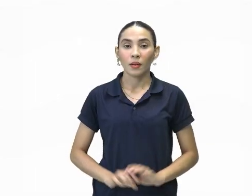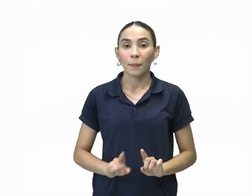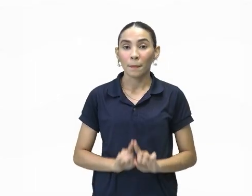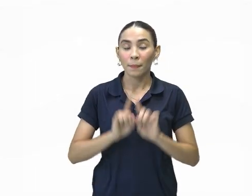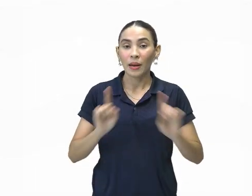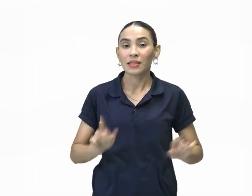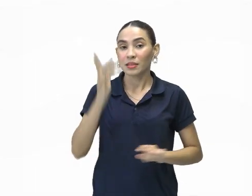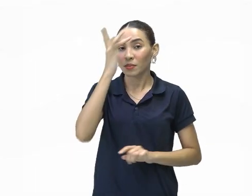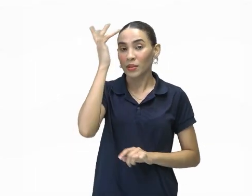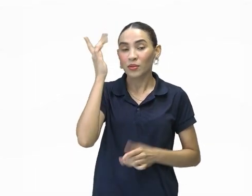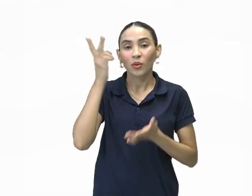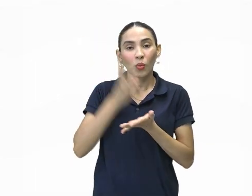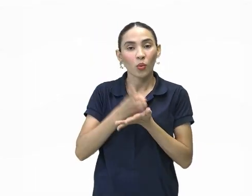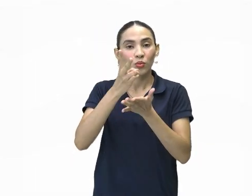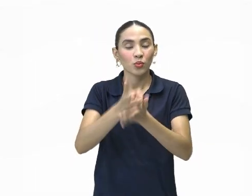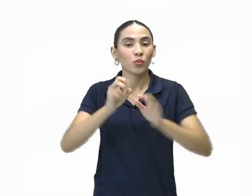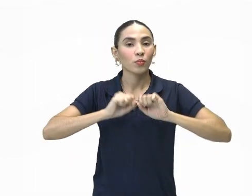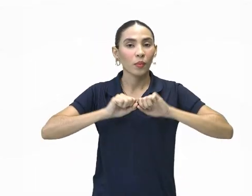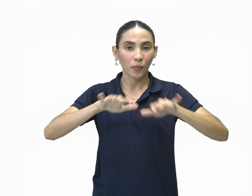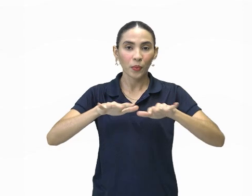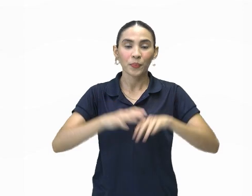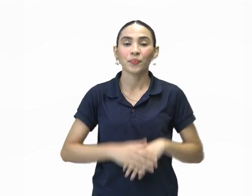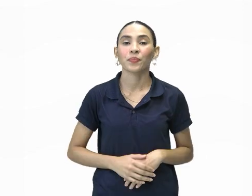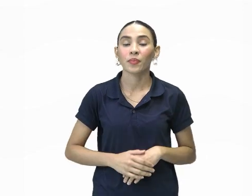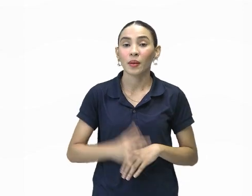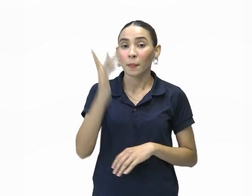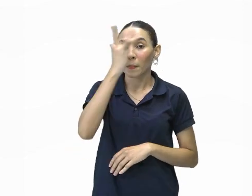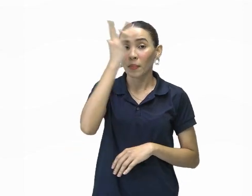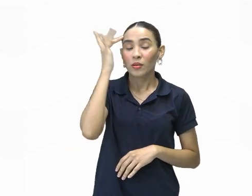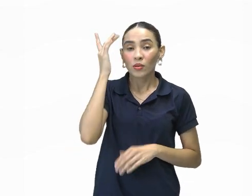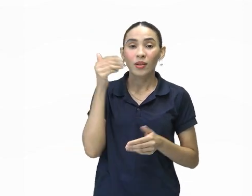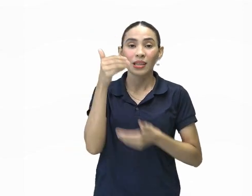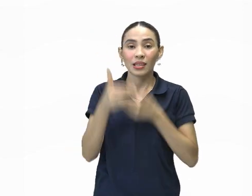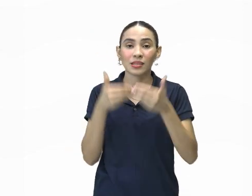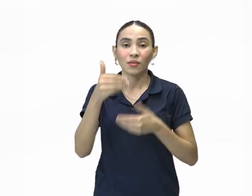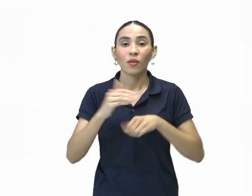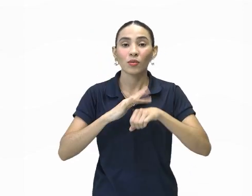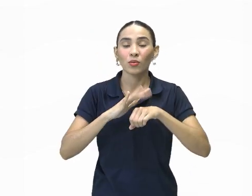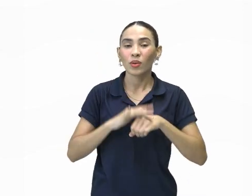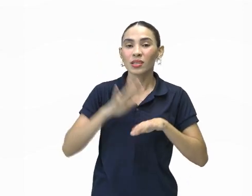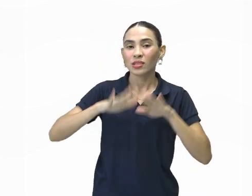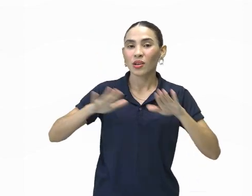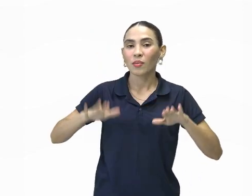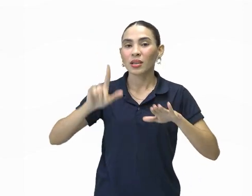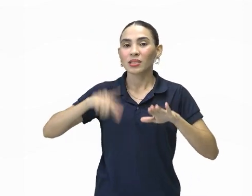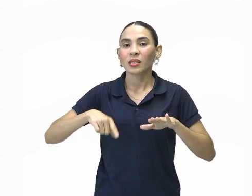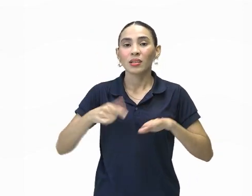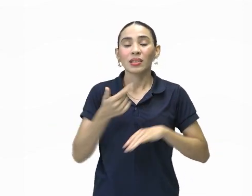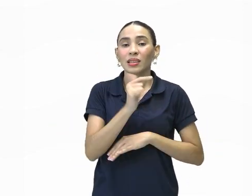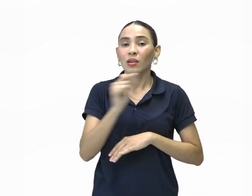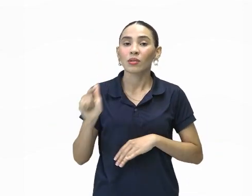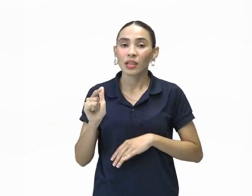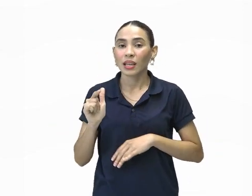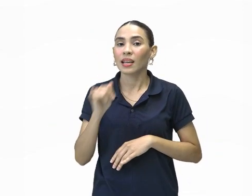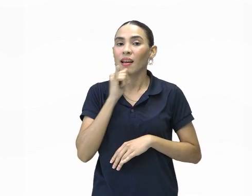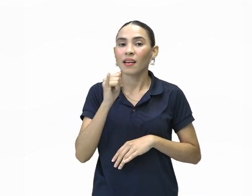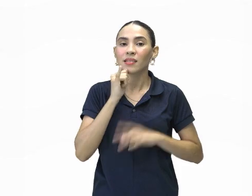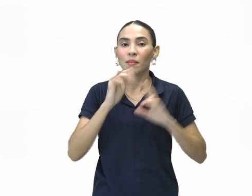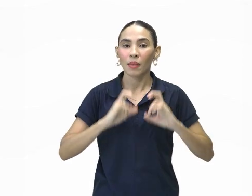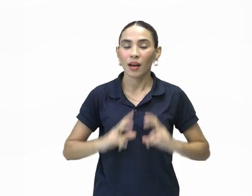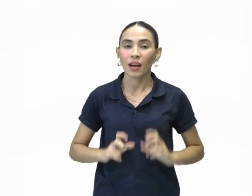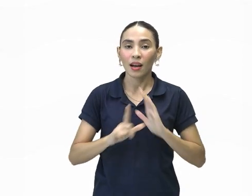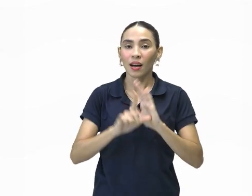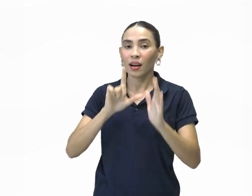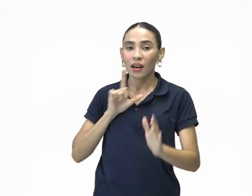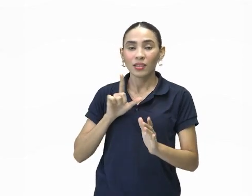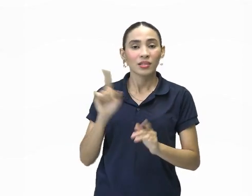pessoas continuam transmitindo, tá? Pessoas que desenvolvem a doença, geralmente são as que não recebem o diagnóstico